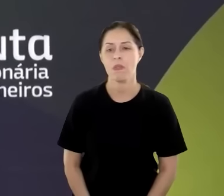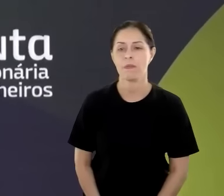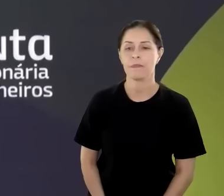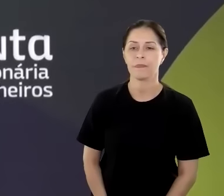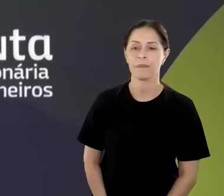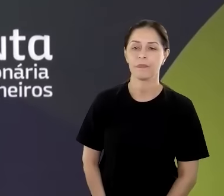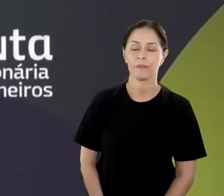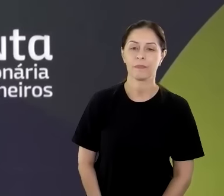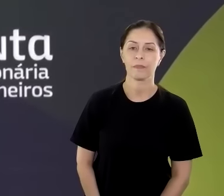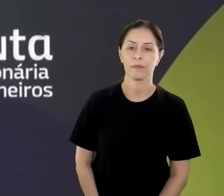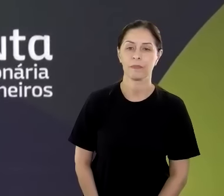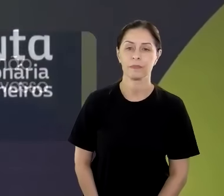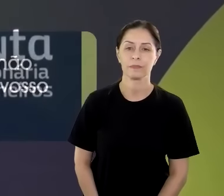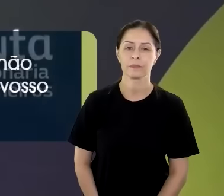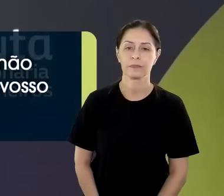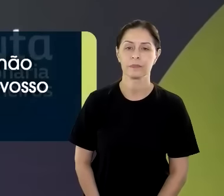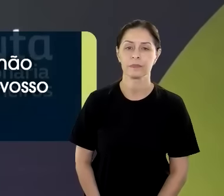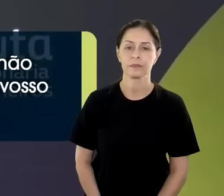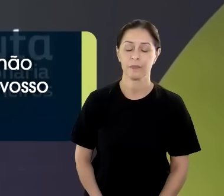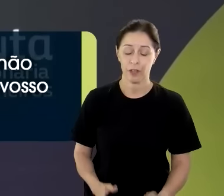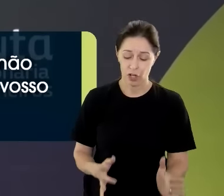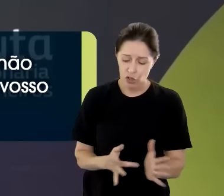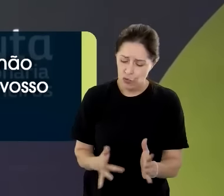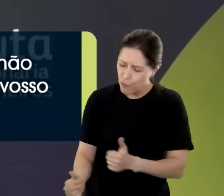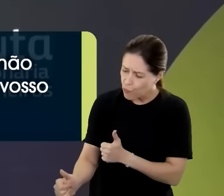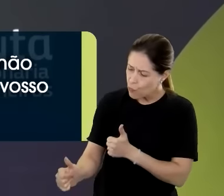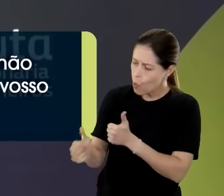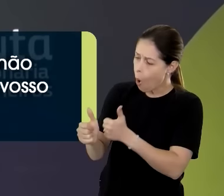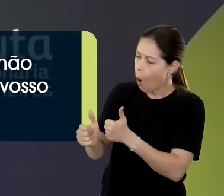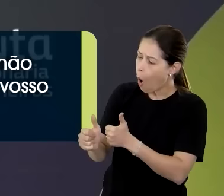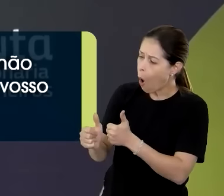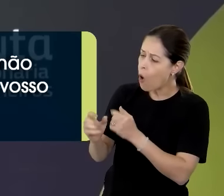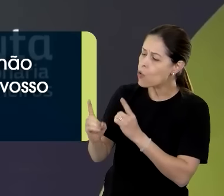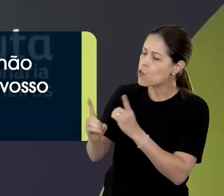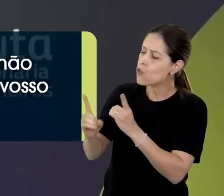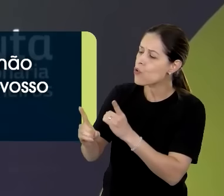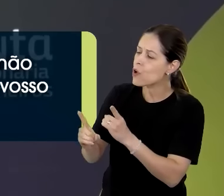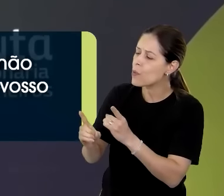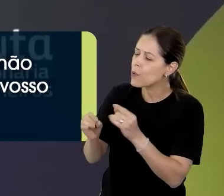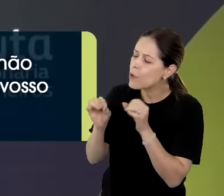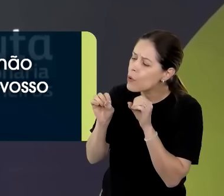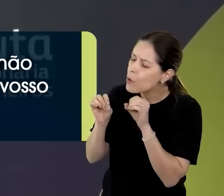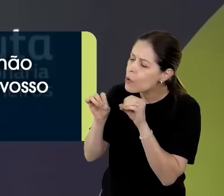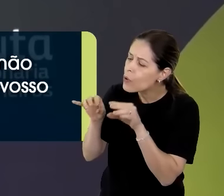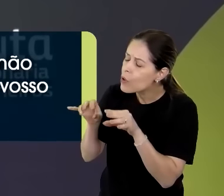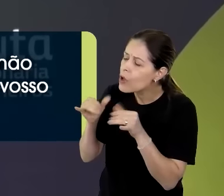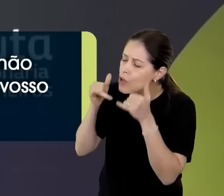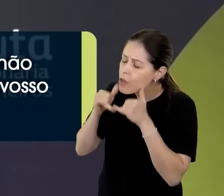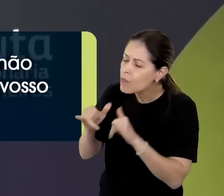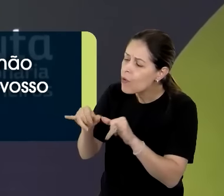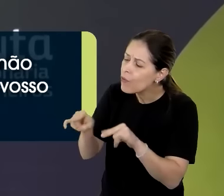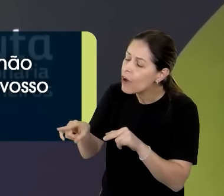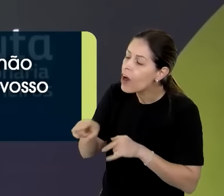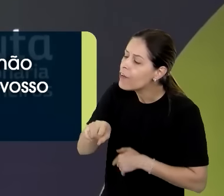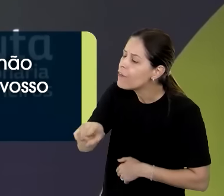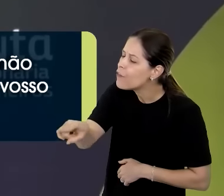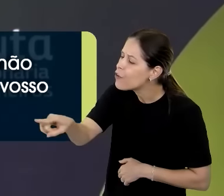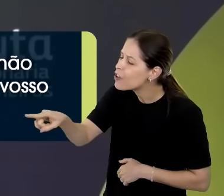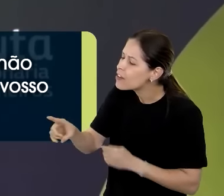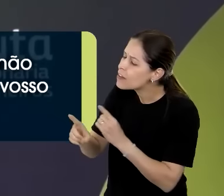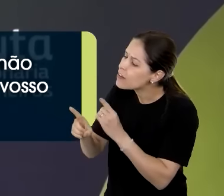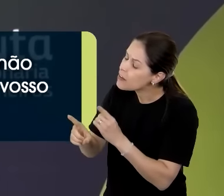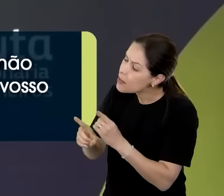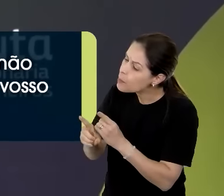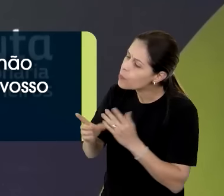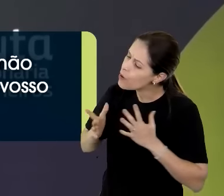A seguir, dirigiu-se Jesus a seus discípulos, dizendo: Por isso eu vos advirto, não andeis ansiosos